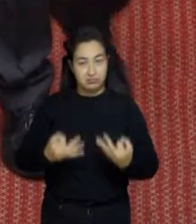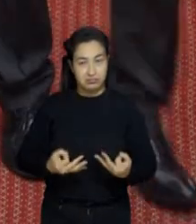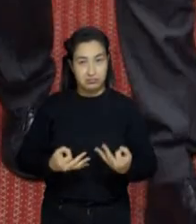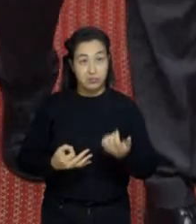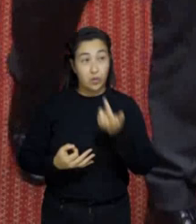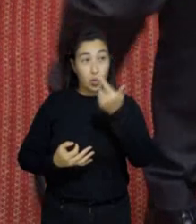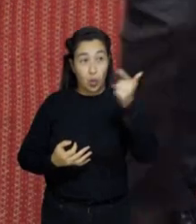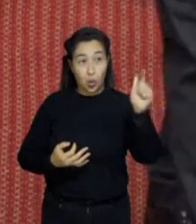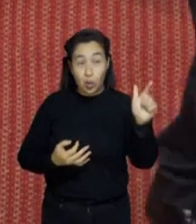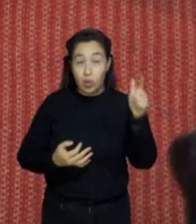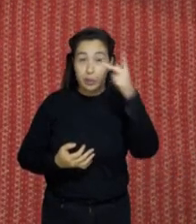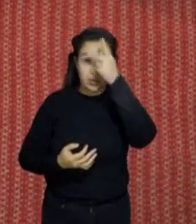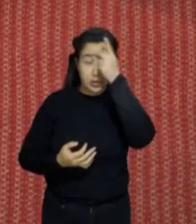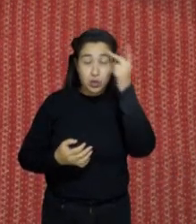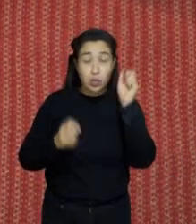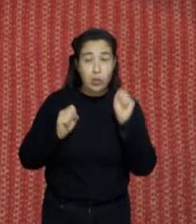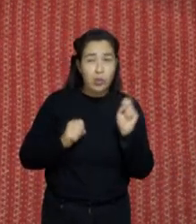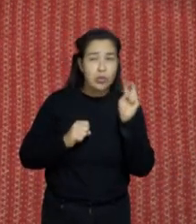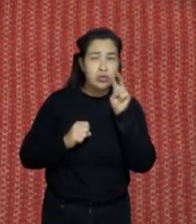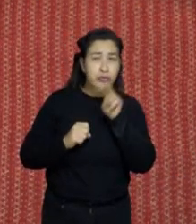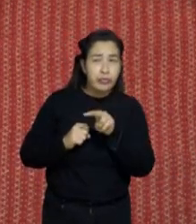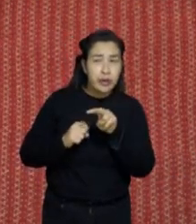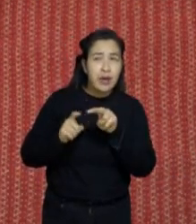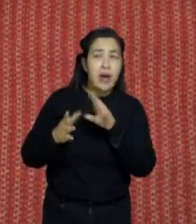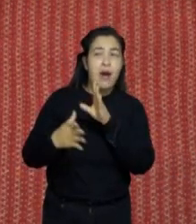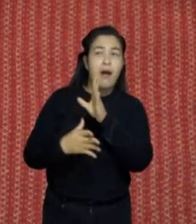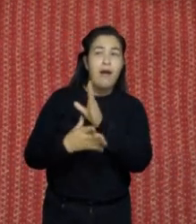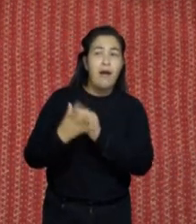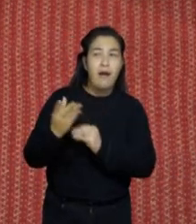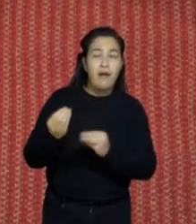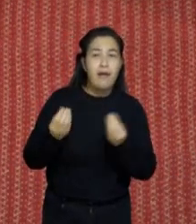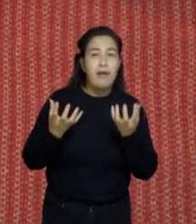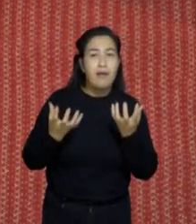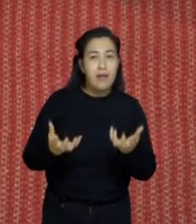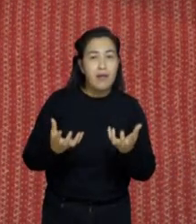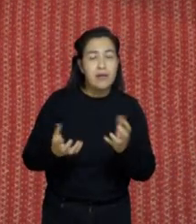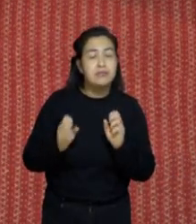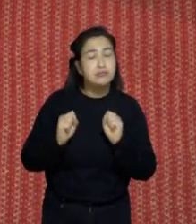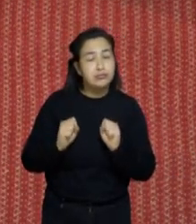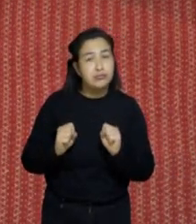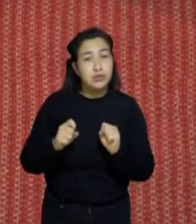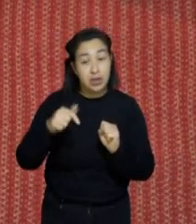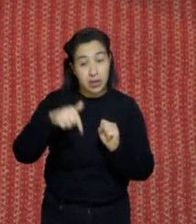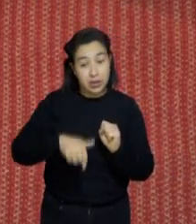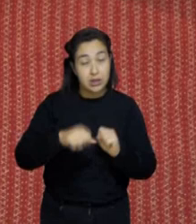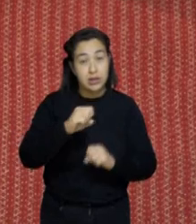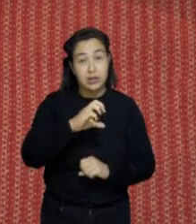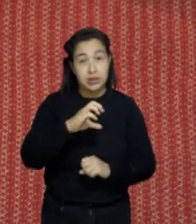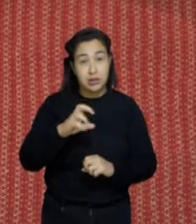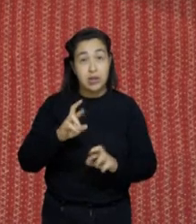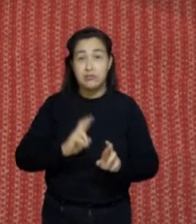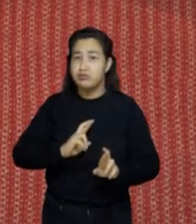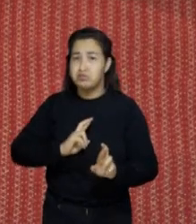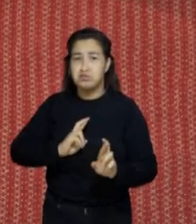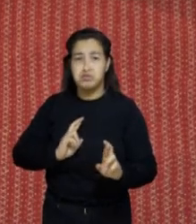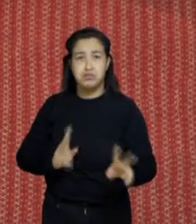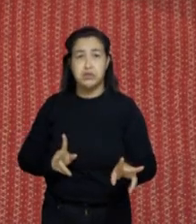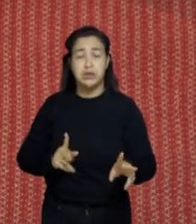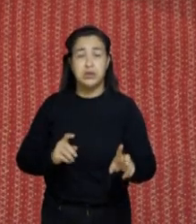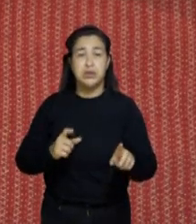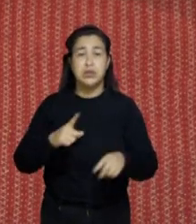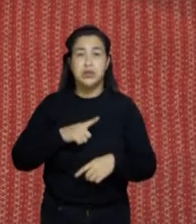pessoas. Santa Catarina é um estado diferenciado, um estado que tem muito a